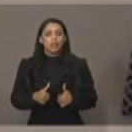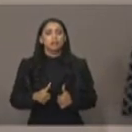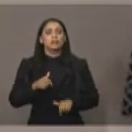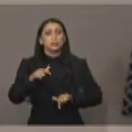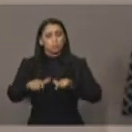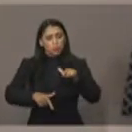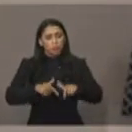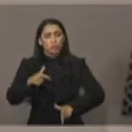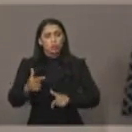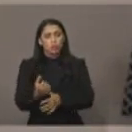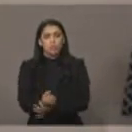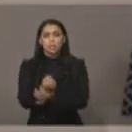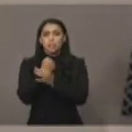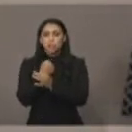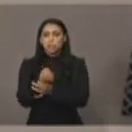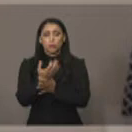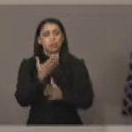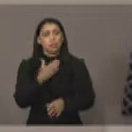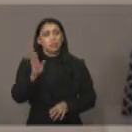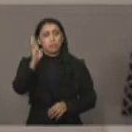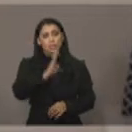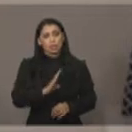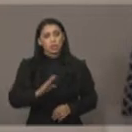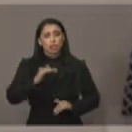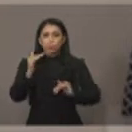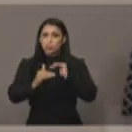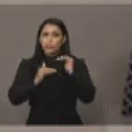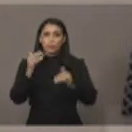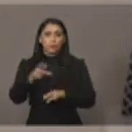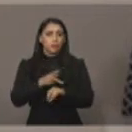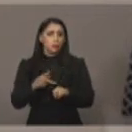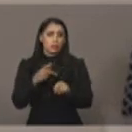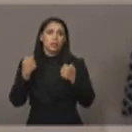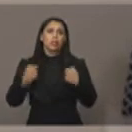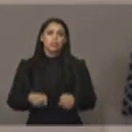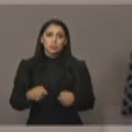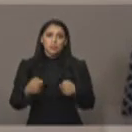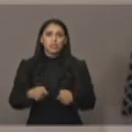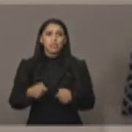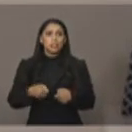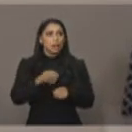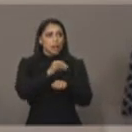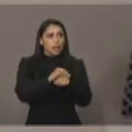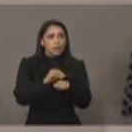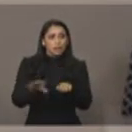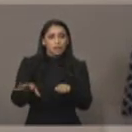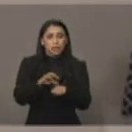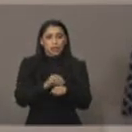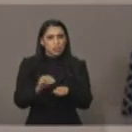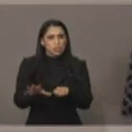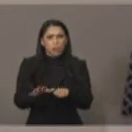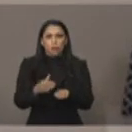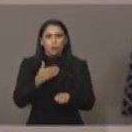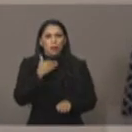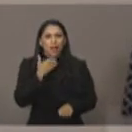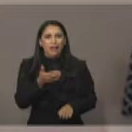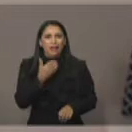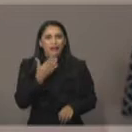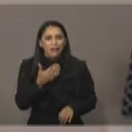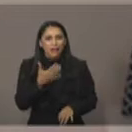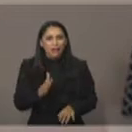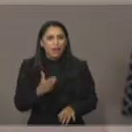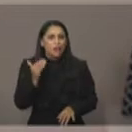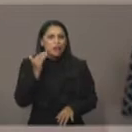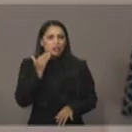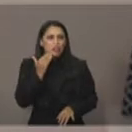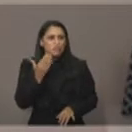aprimoramento da segurança nacional e do desenvolvimento do país. Essa integração, é importante ressaltar, que não ocorre desprovida e nem sem